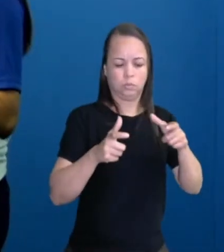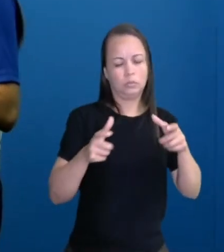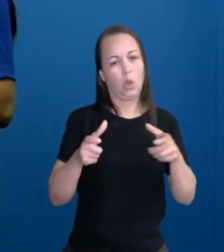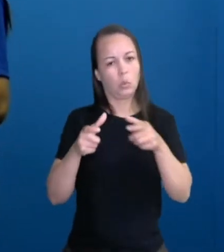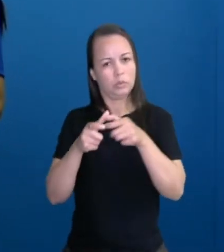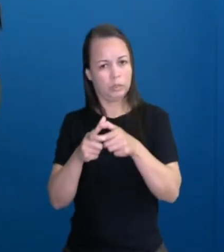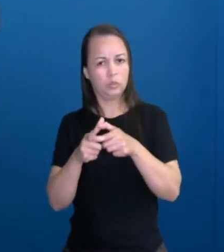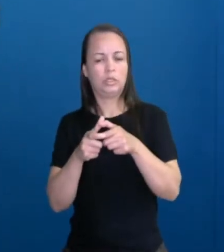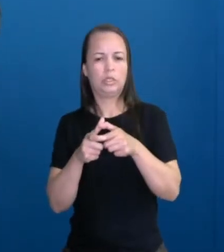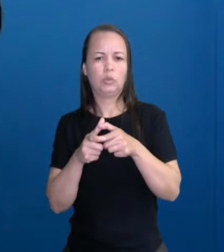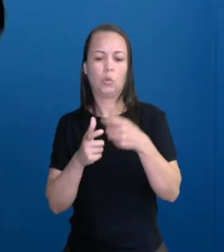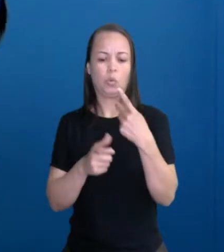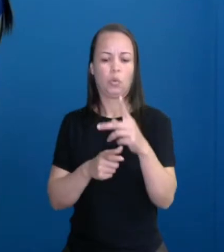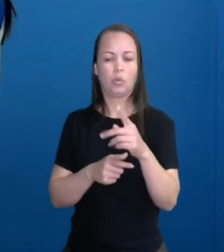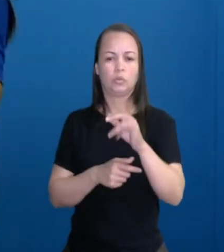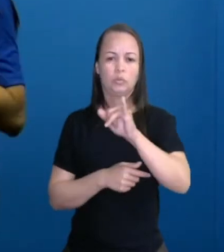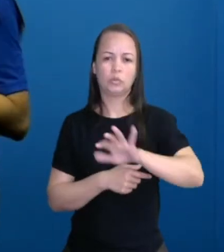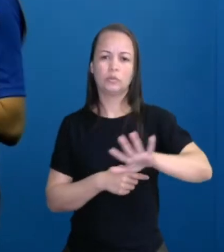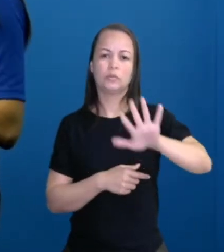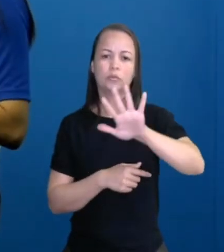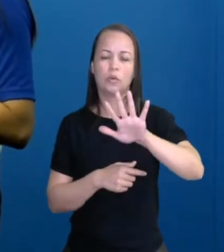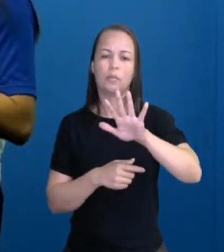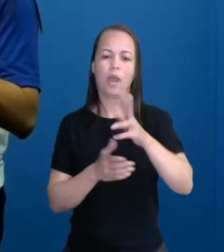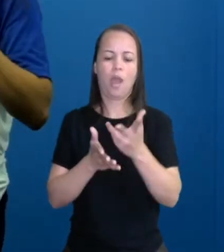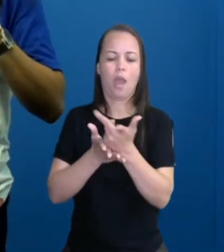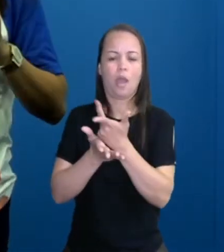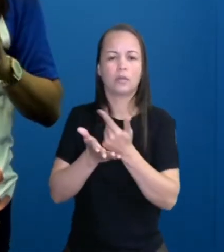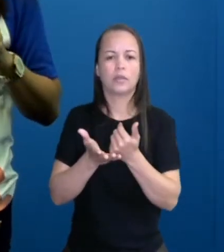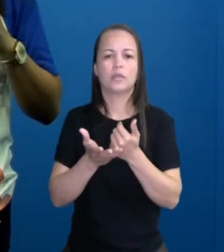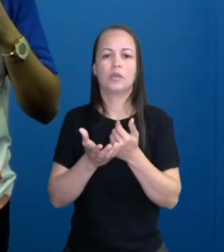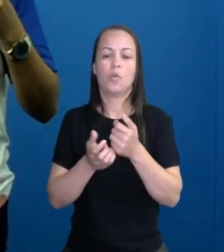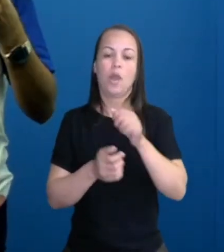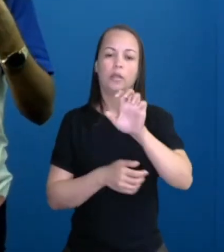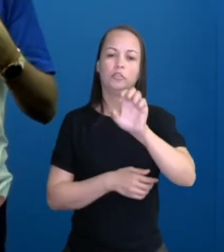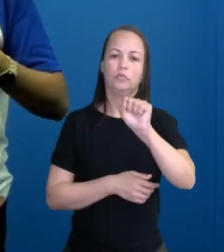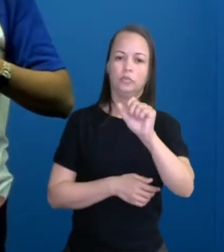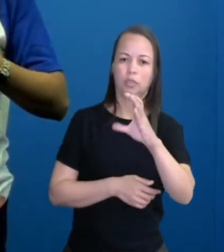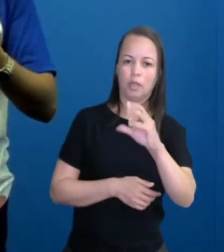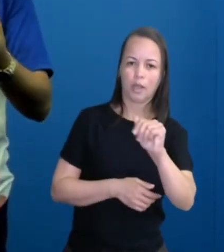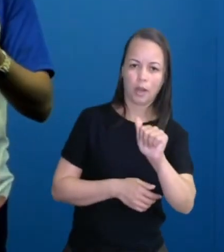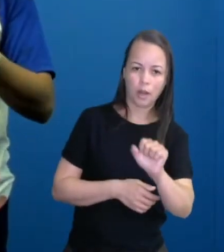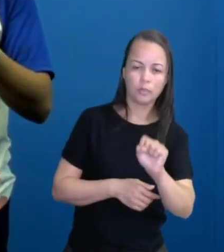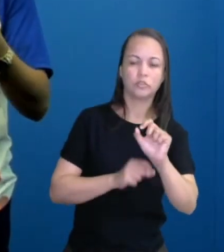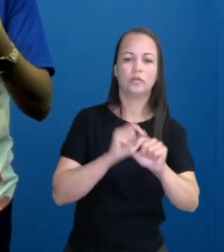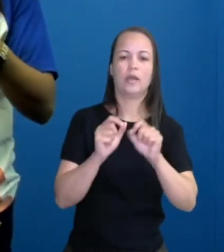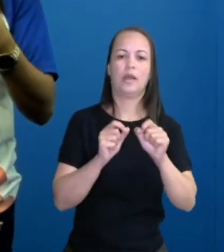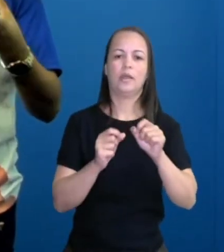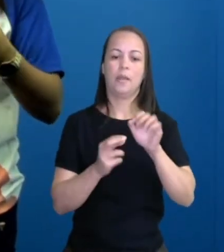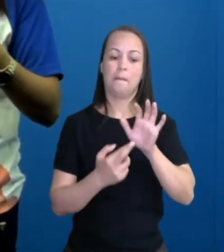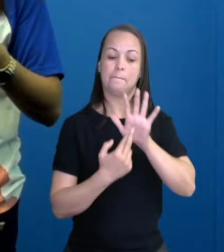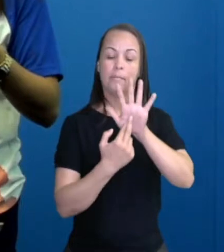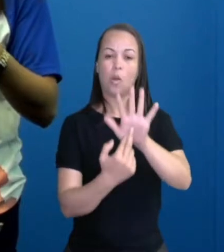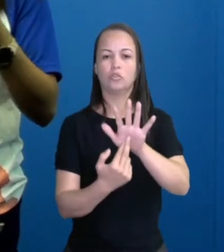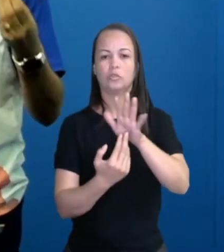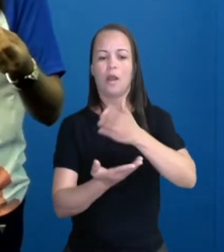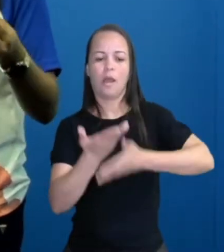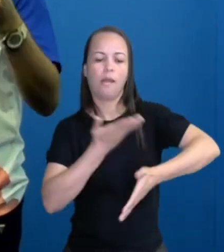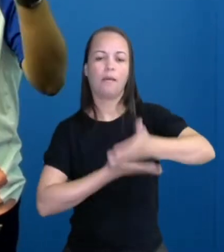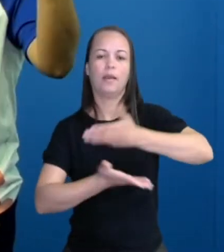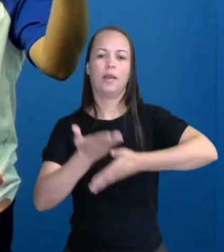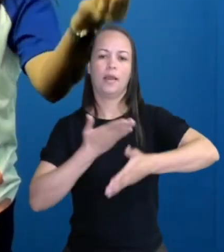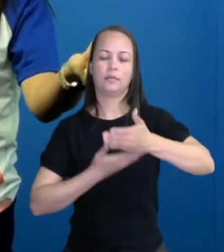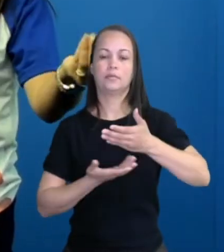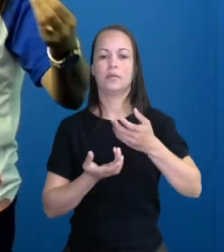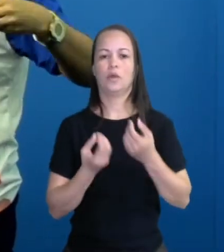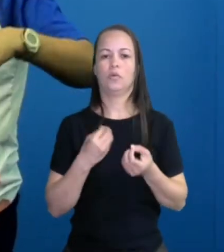diminuindo o seu desenho, né, a escala vai identificar a relação aí que